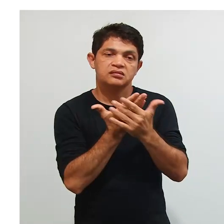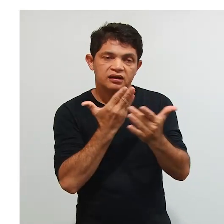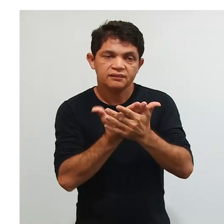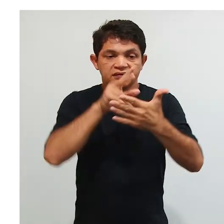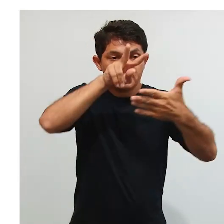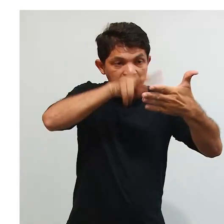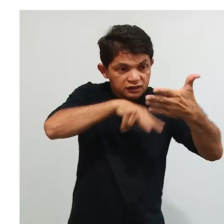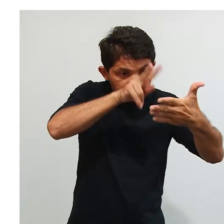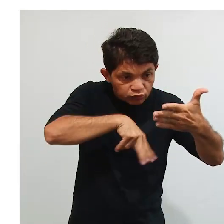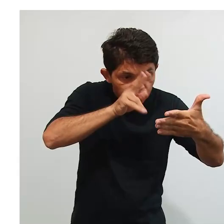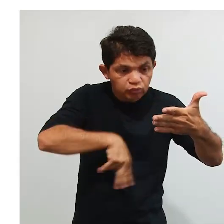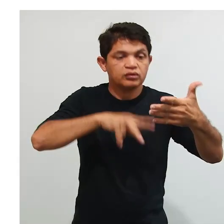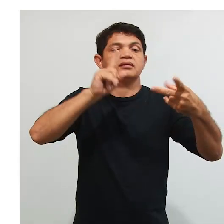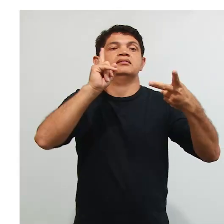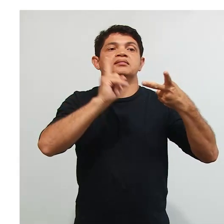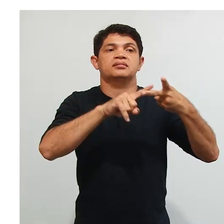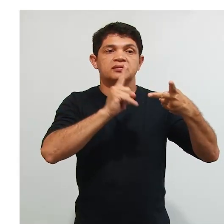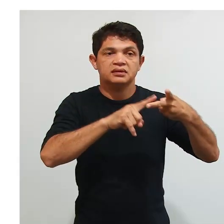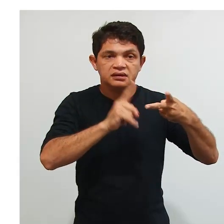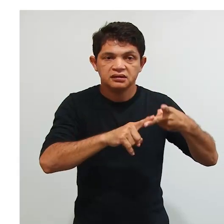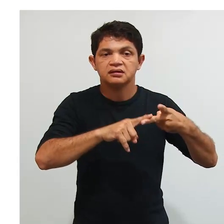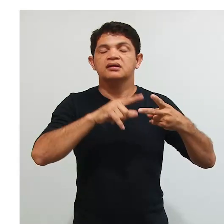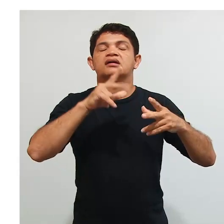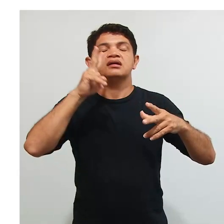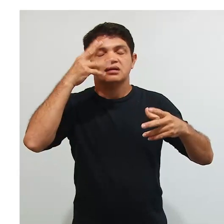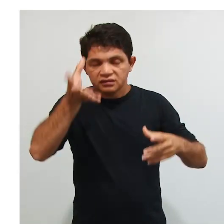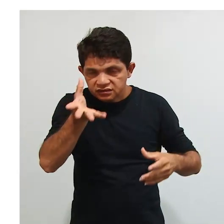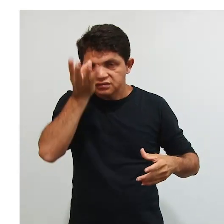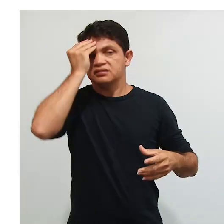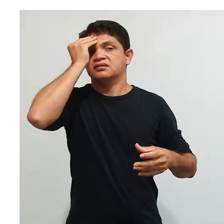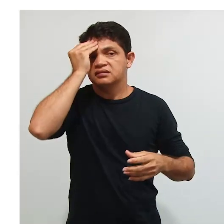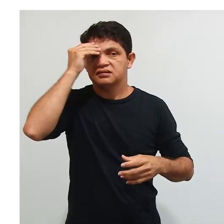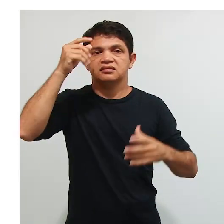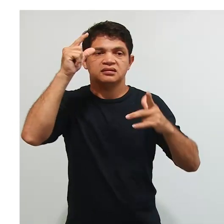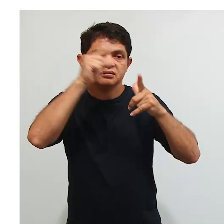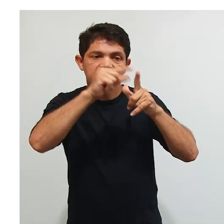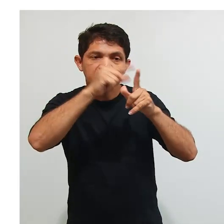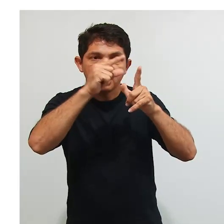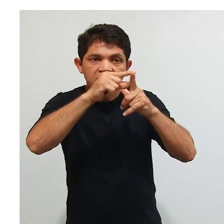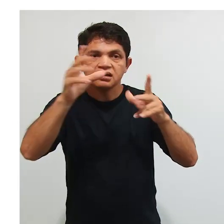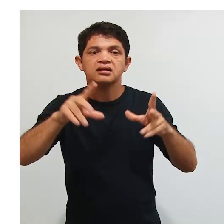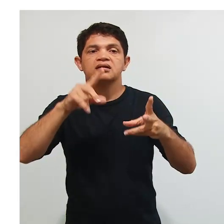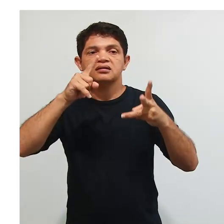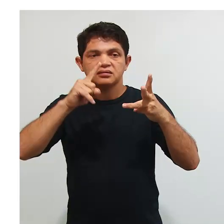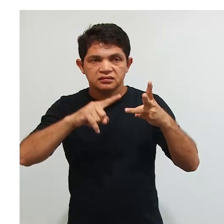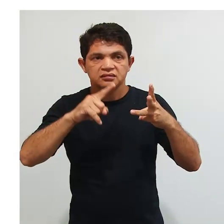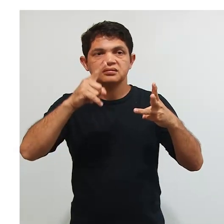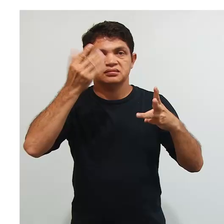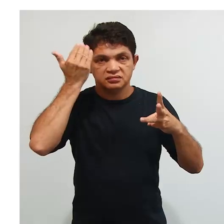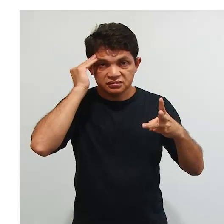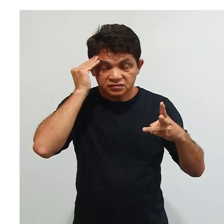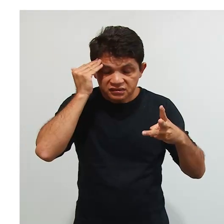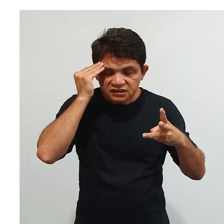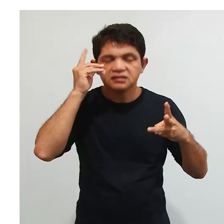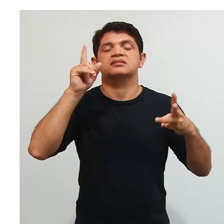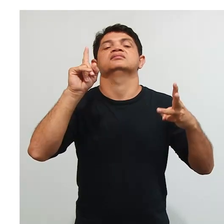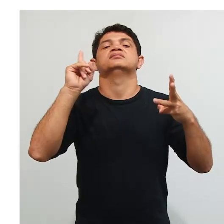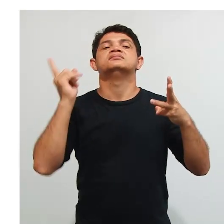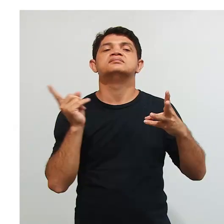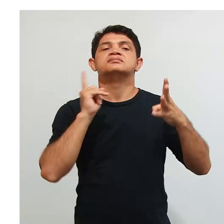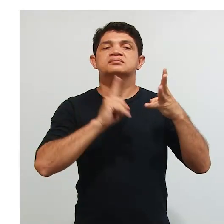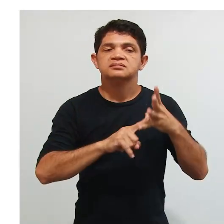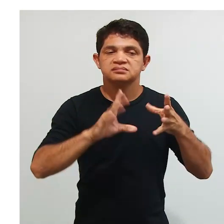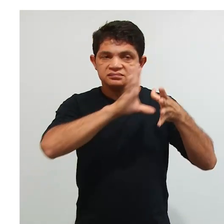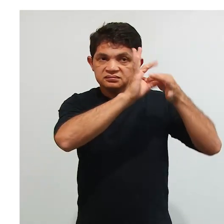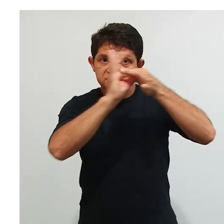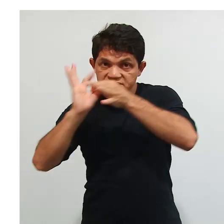leitura, né, que é a leitura exata e fluente de palavras isoladas, a compreensão dessa leitura, né, a compreensão de